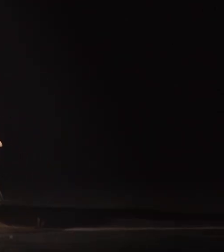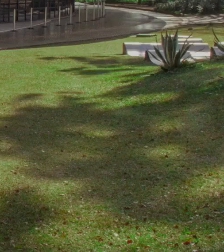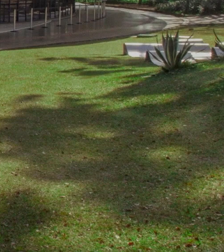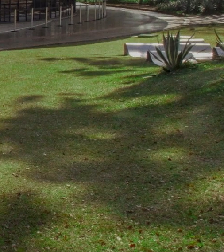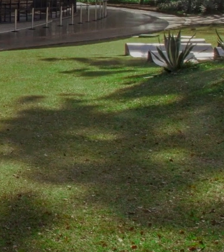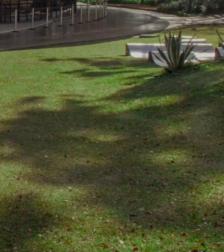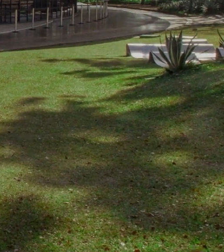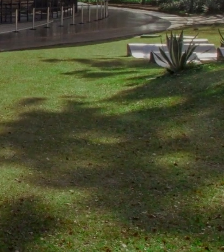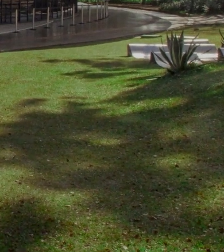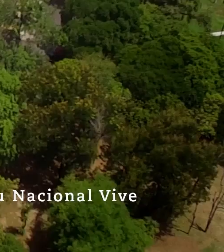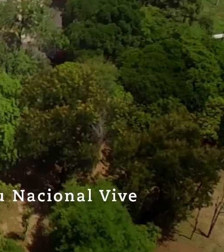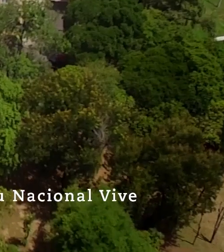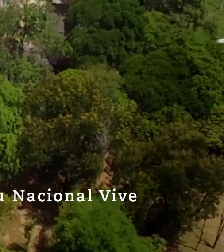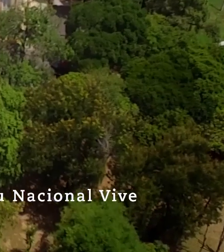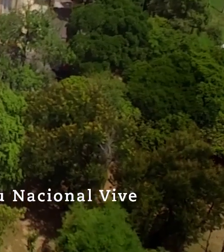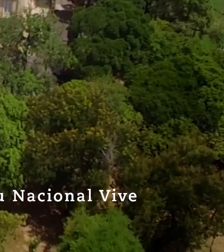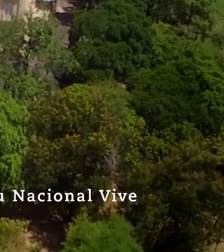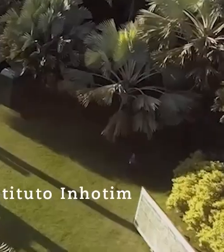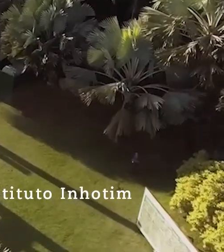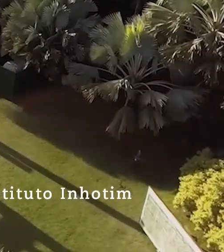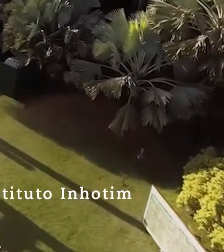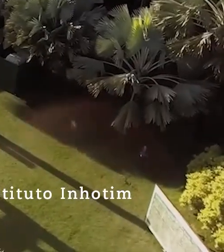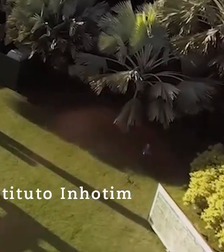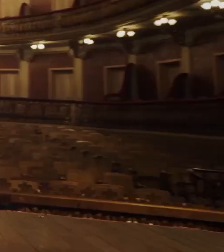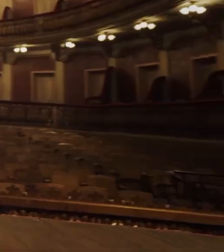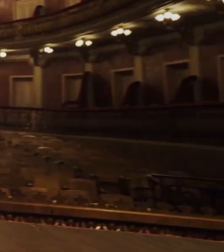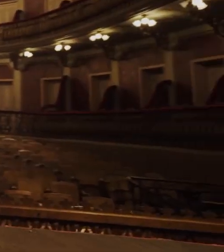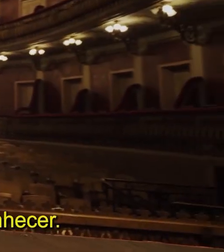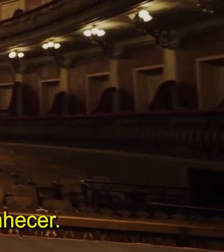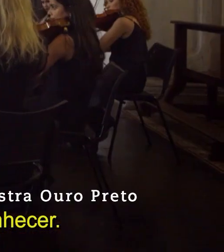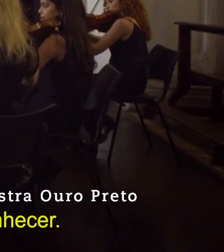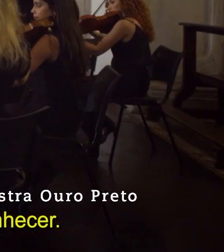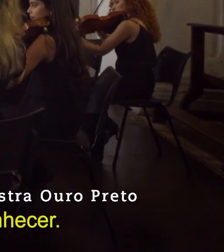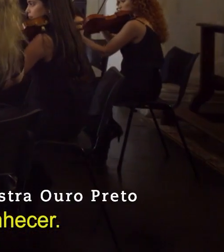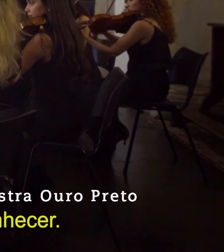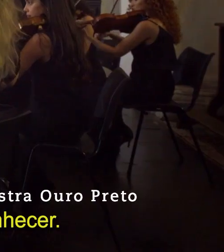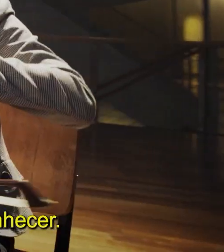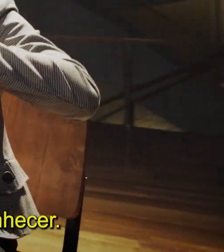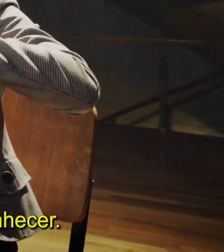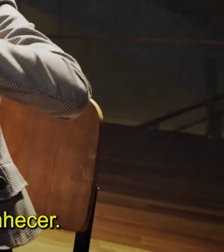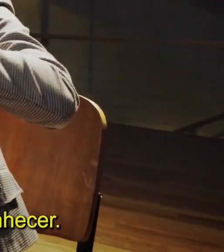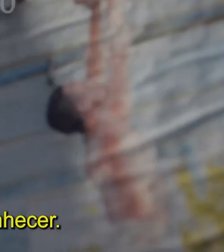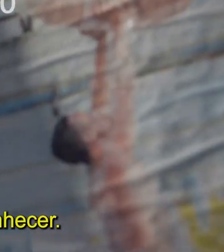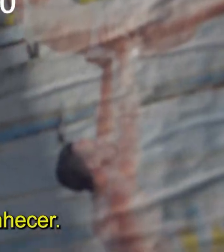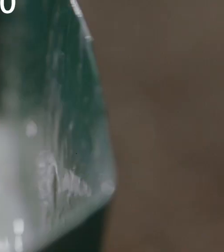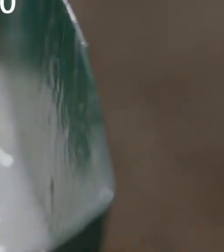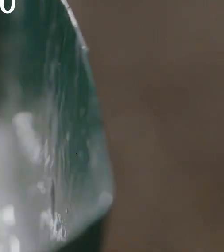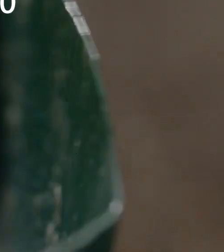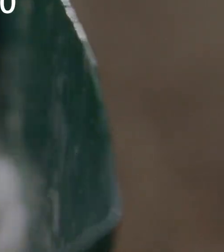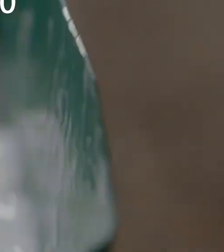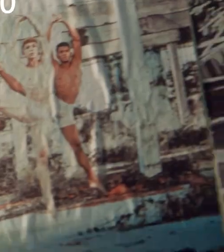está. Dos projetos que todo mundo já conhece, até aqueles projetos que todo mundo precisa